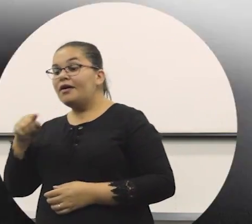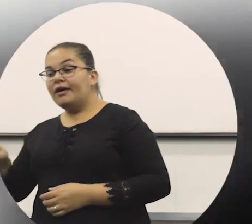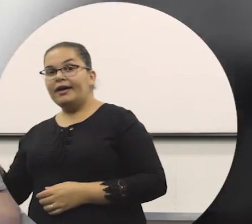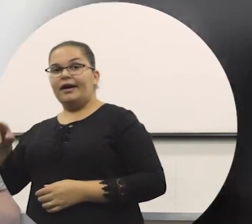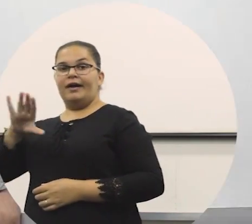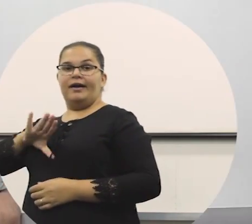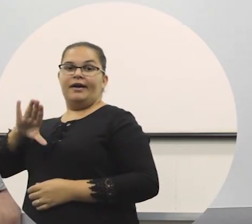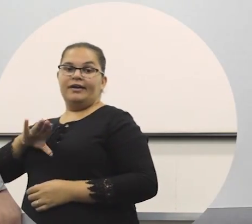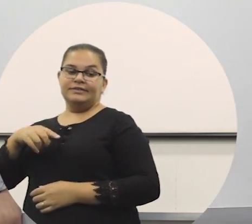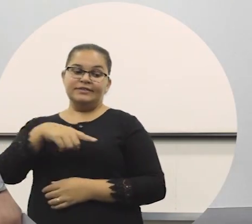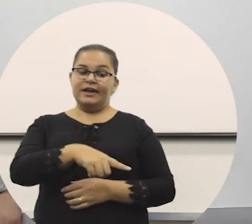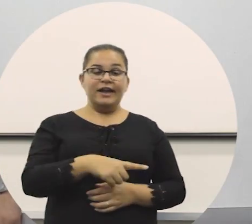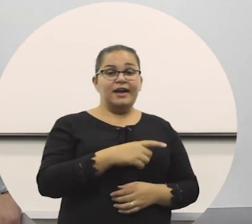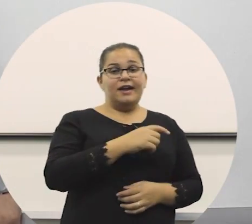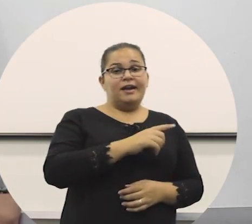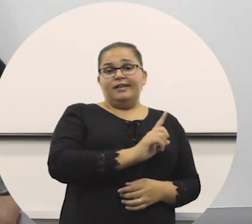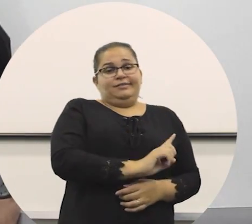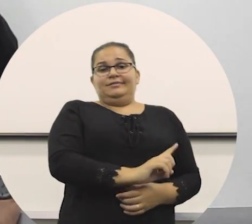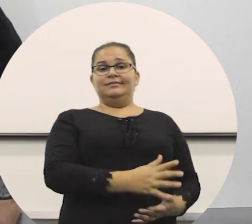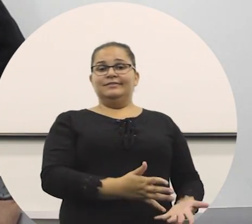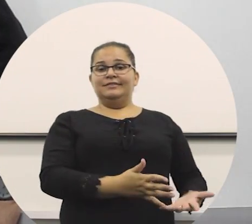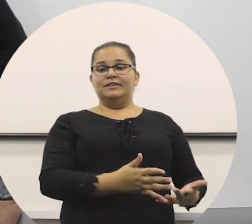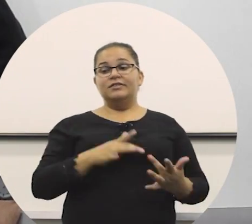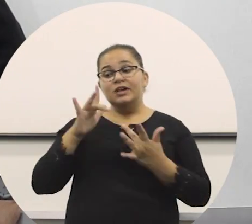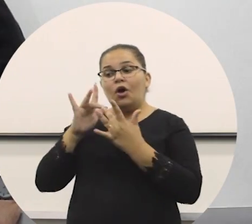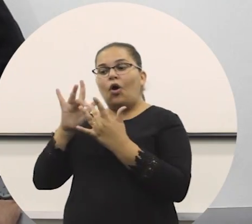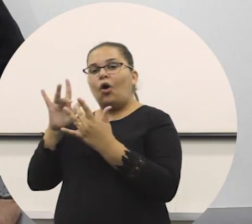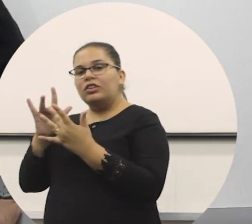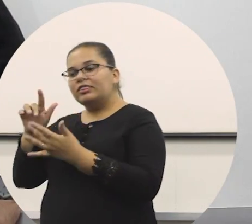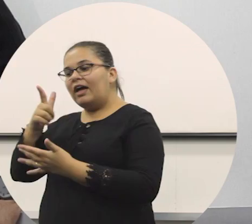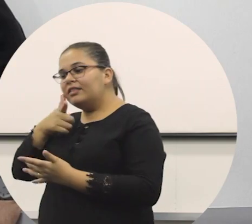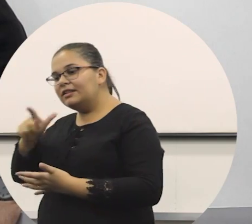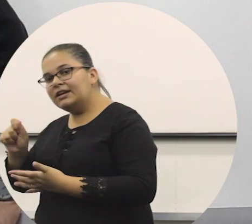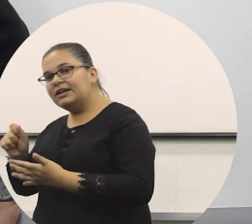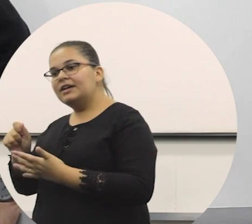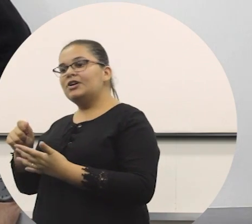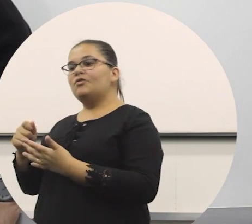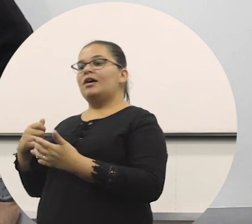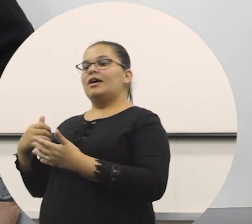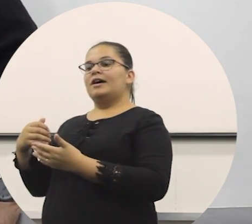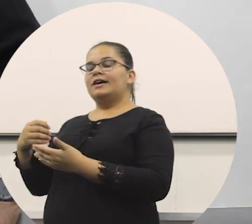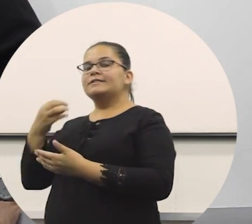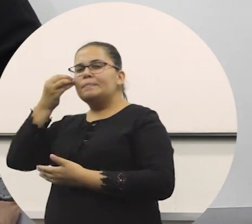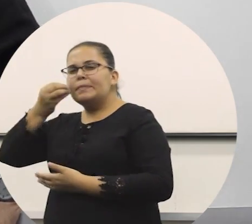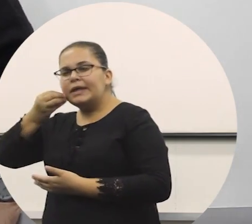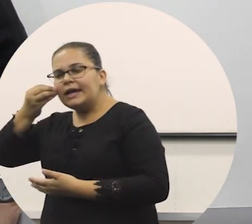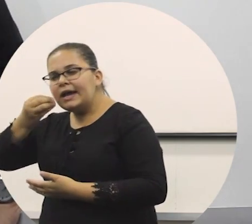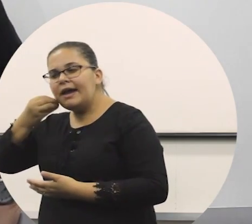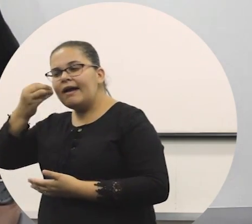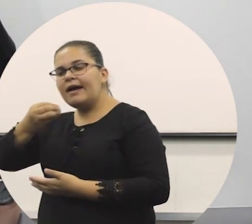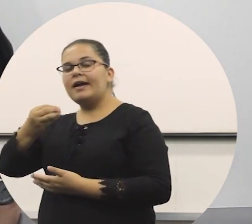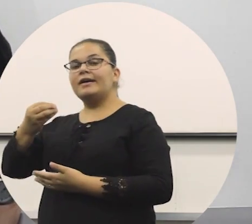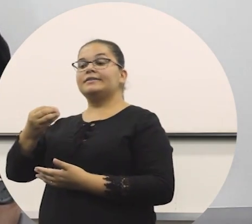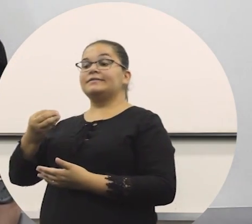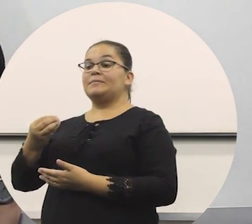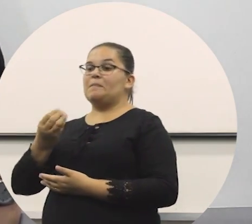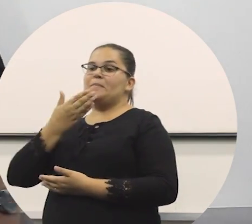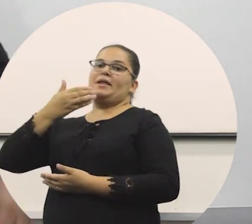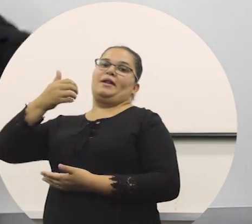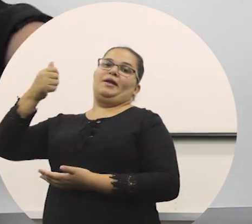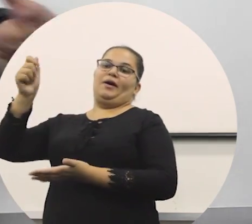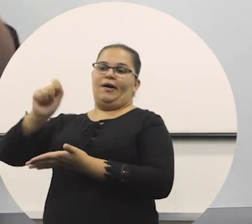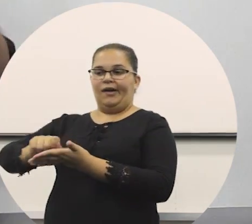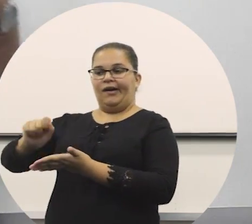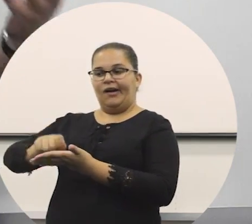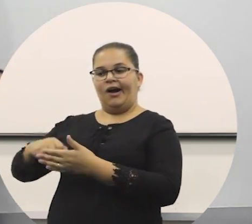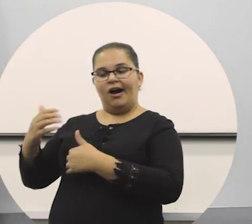que não fala a língua? Quanto mais contato você tem com a língua, quanto mais experiência você tem com a língua, mais